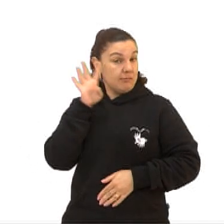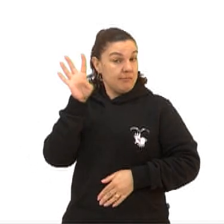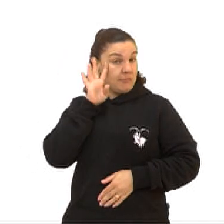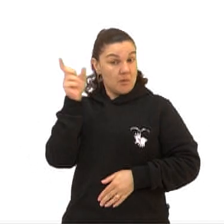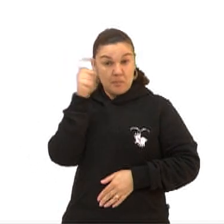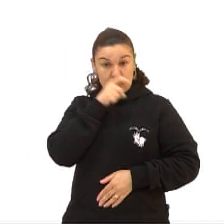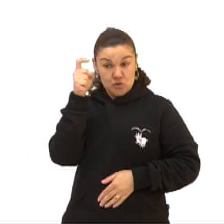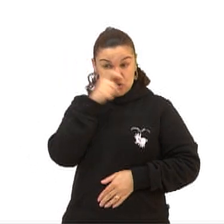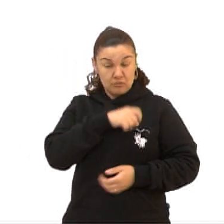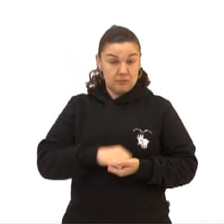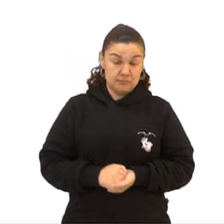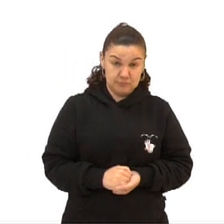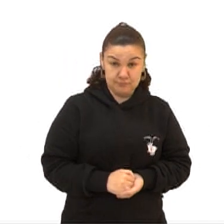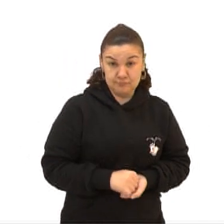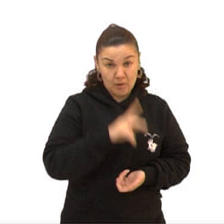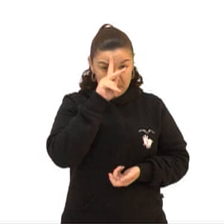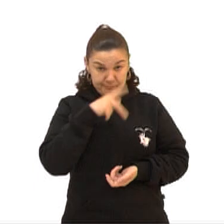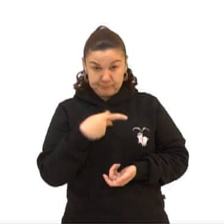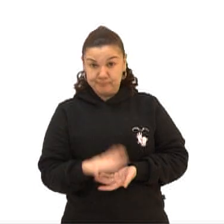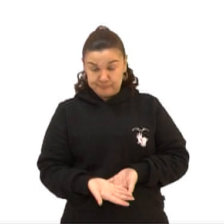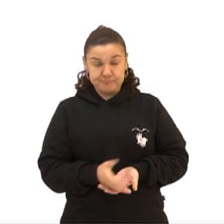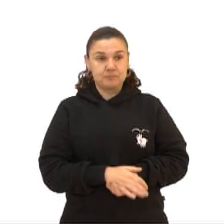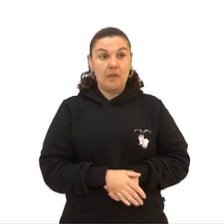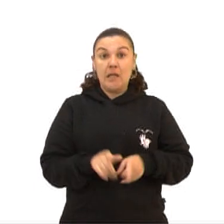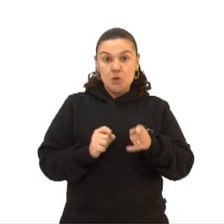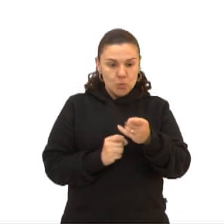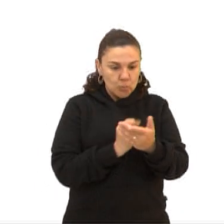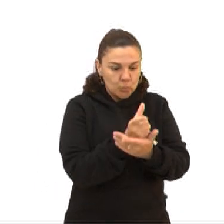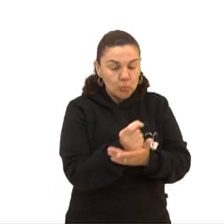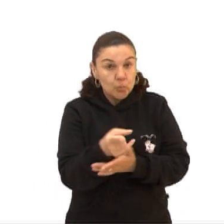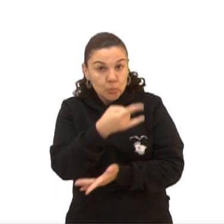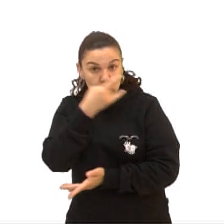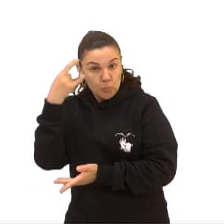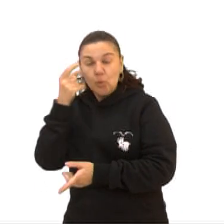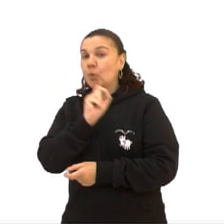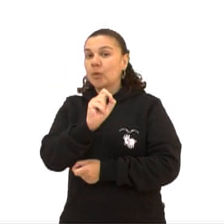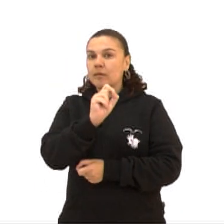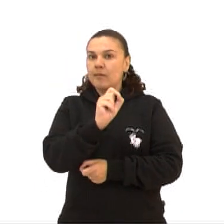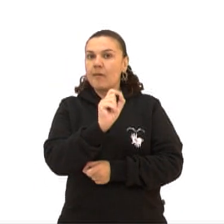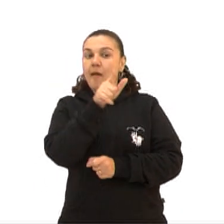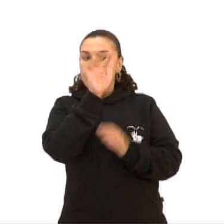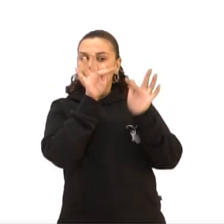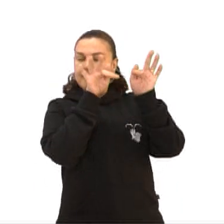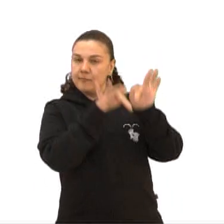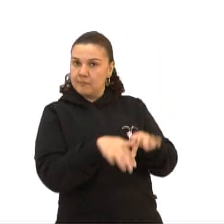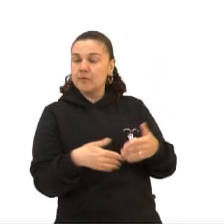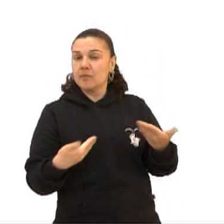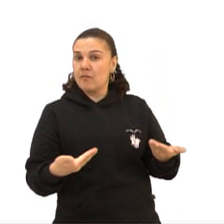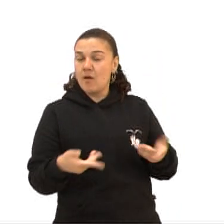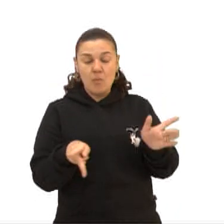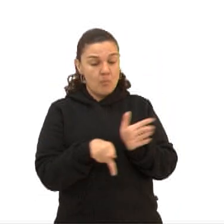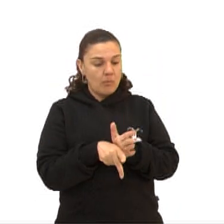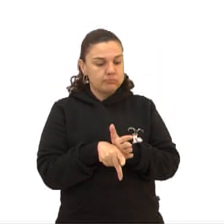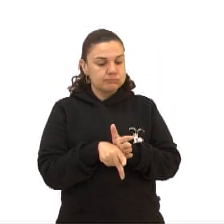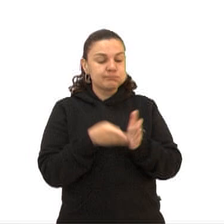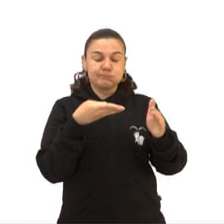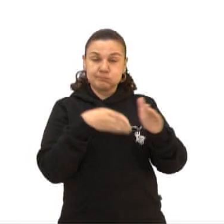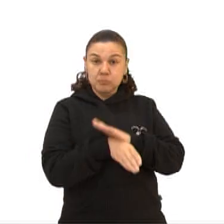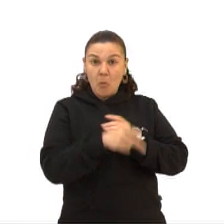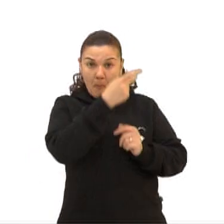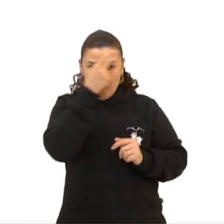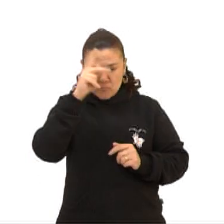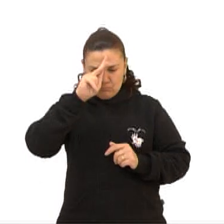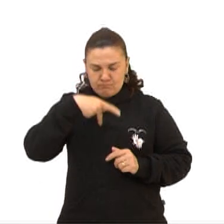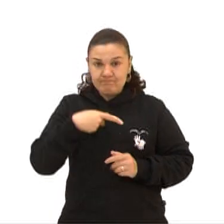na perspectiva de Schopenhauer. E o consumismo, por exemplo, é um resultado da natureza egoísta